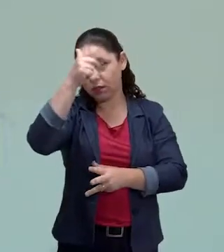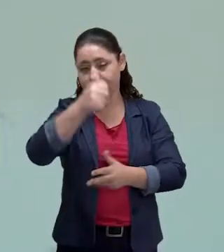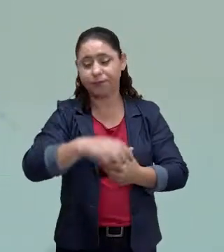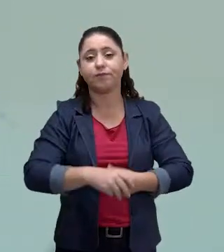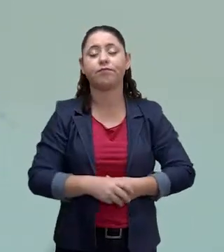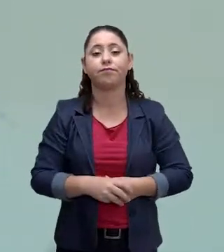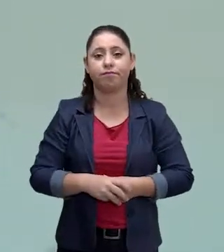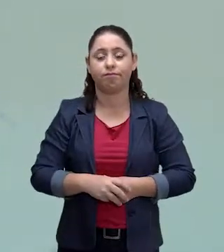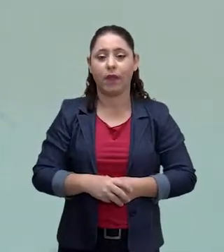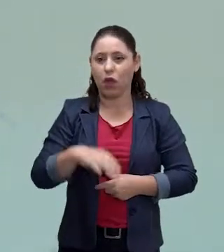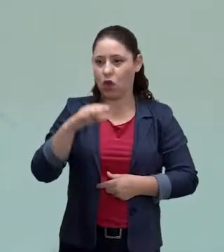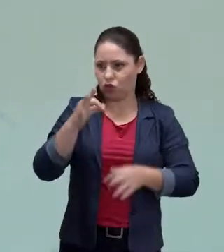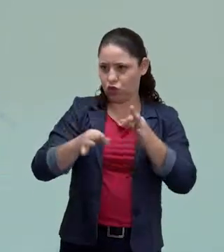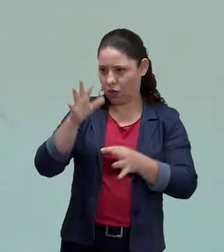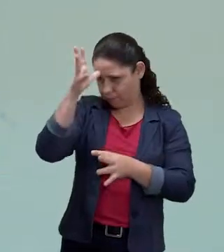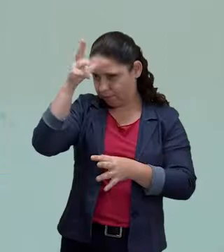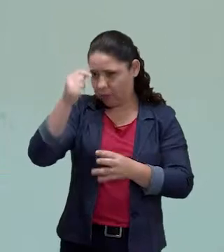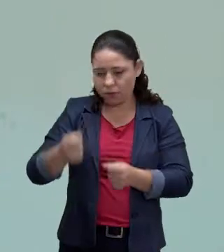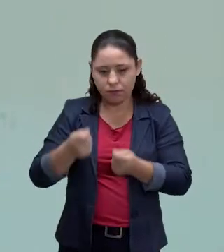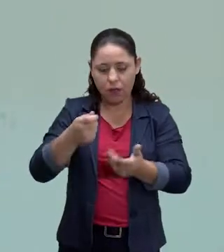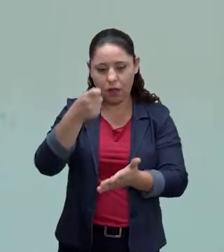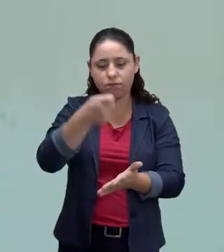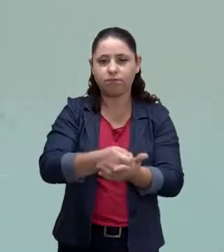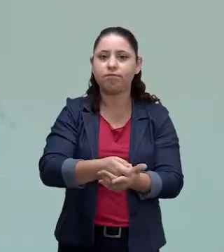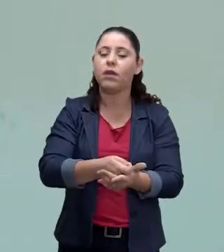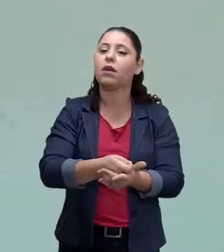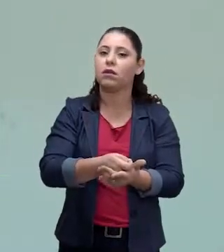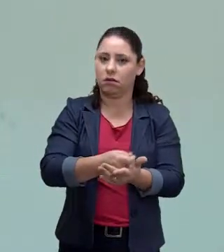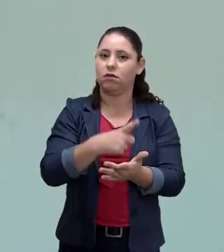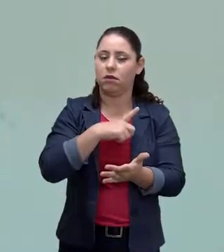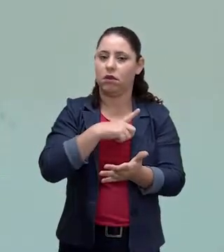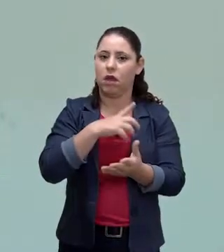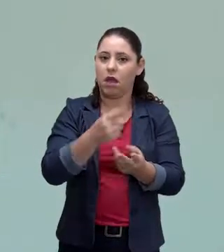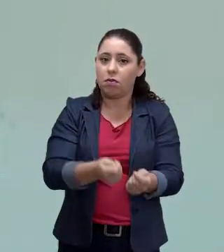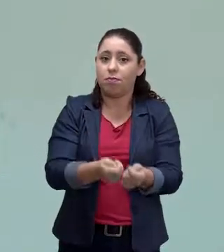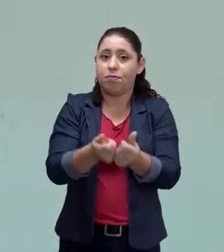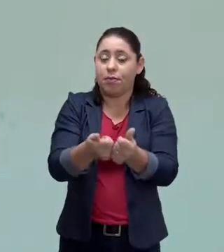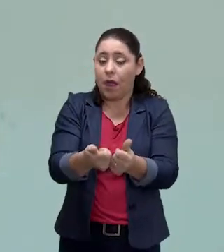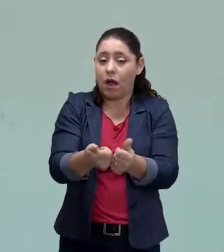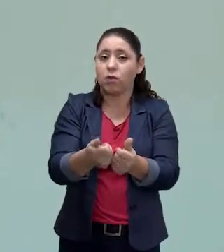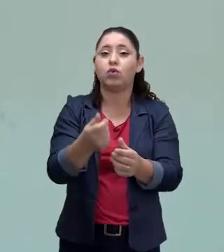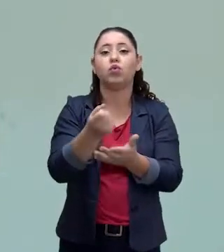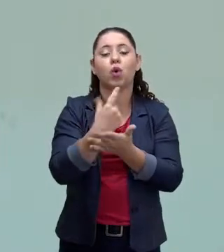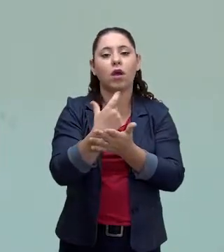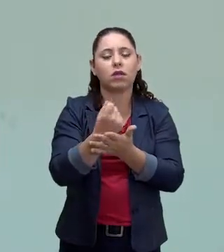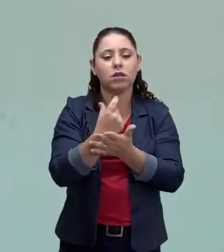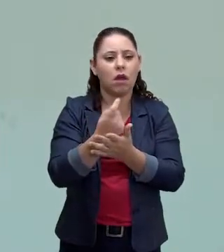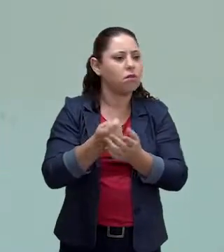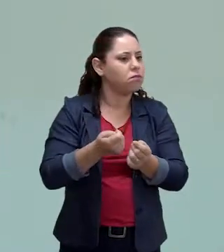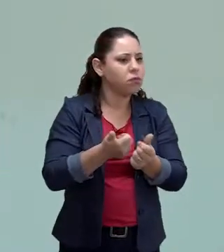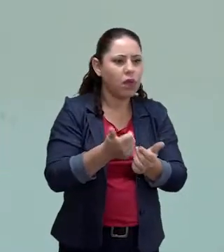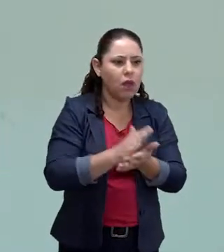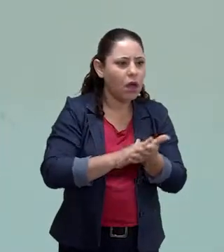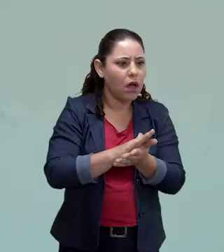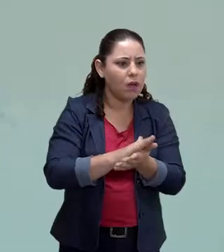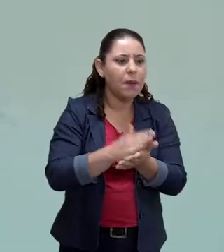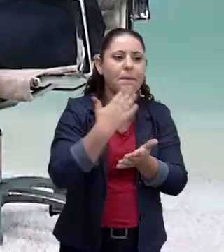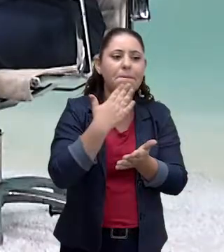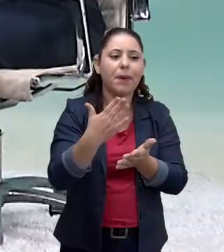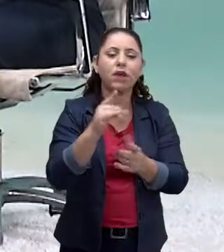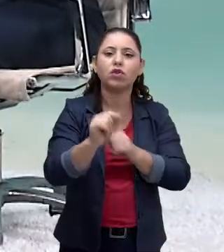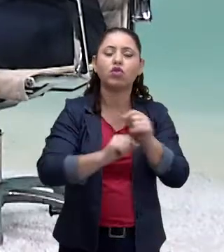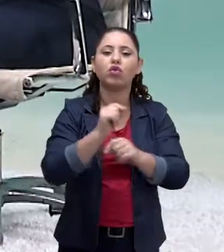juiz concede a liminar, ela tem a obrigatoriedade de ser fornecida. Se não for fornecida, a gente